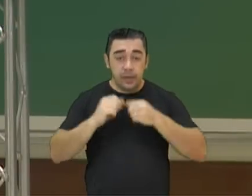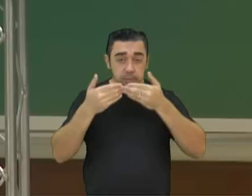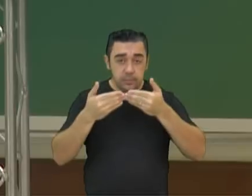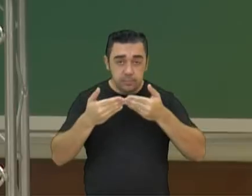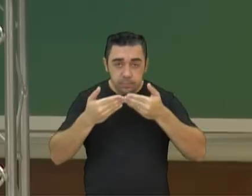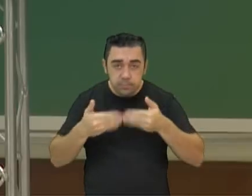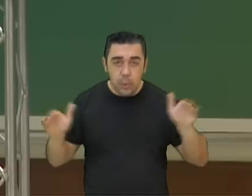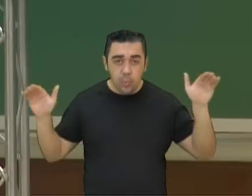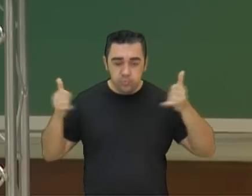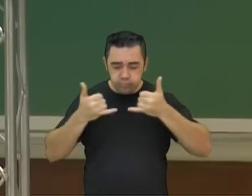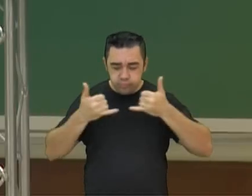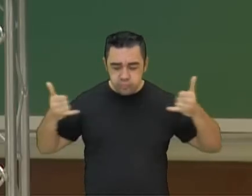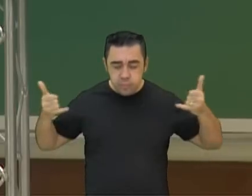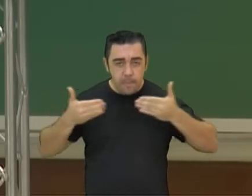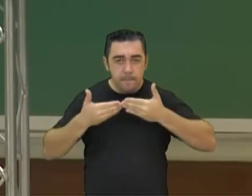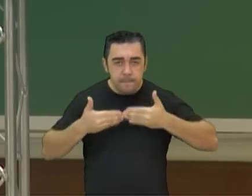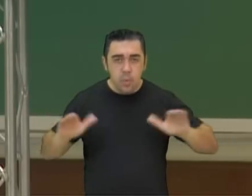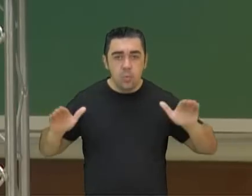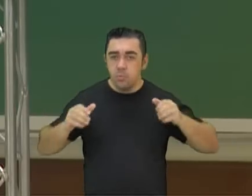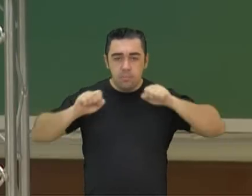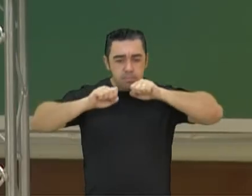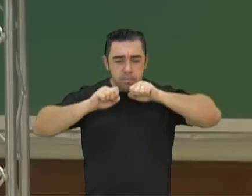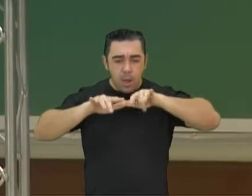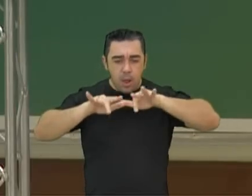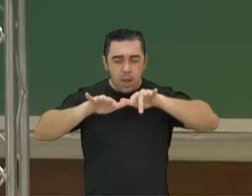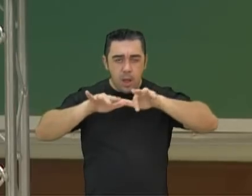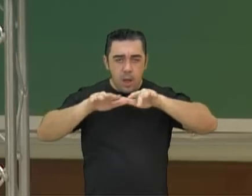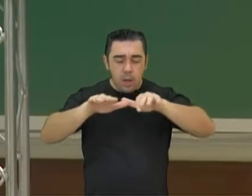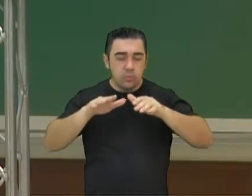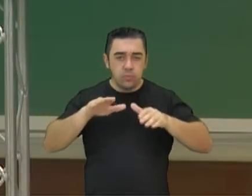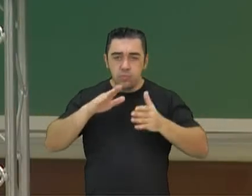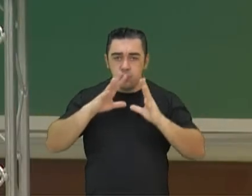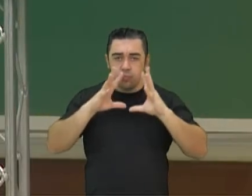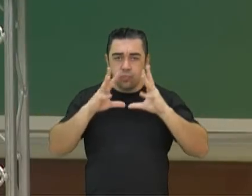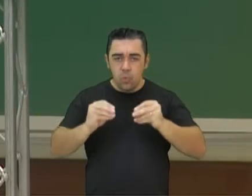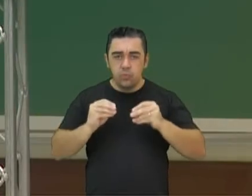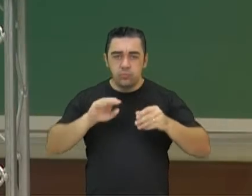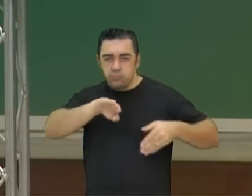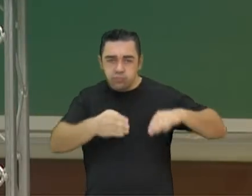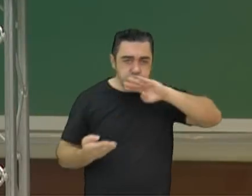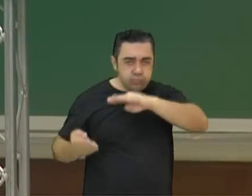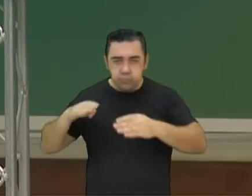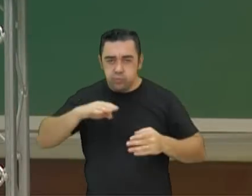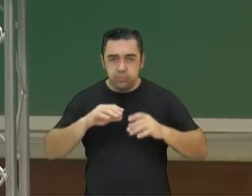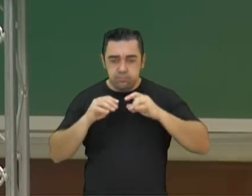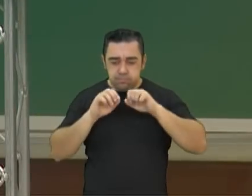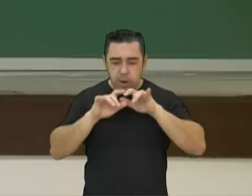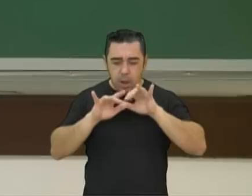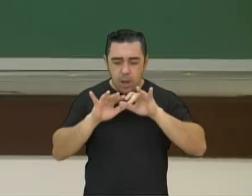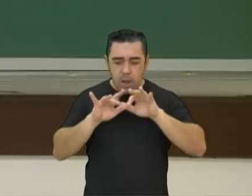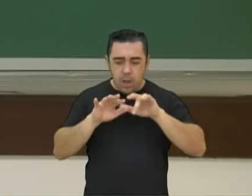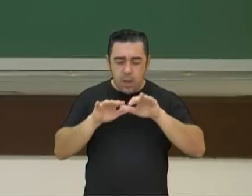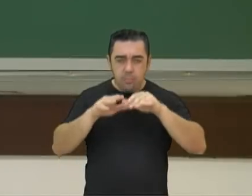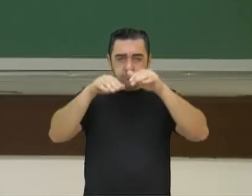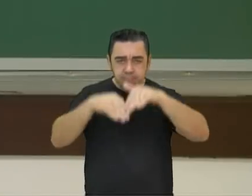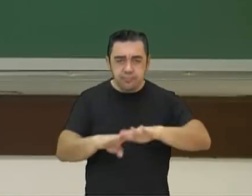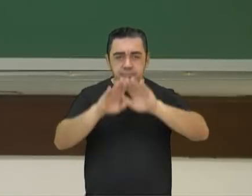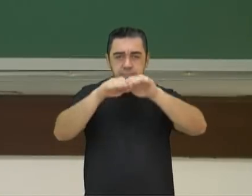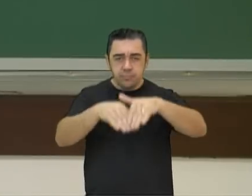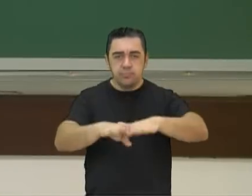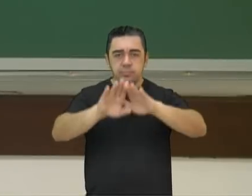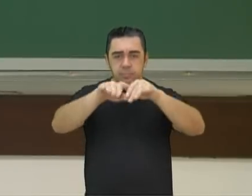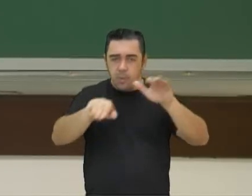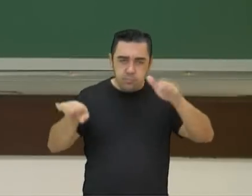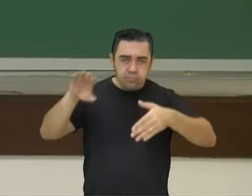com todos os nadadores ao mesmo tempo. Então, imagine só, várias pessoas